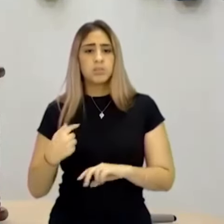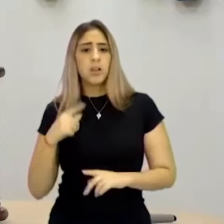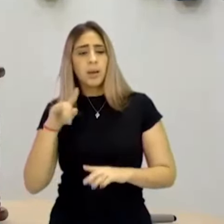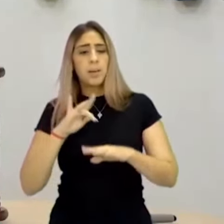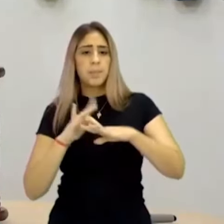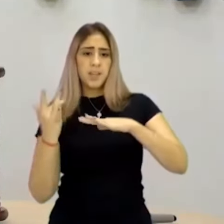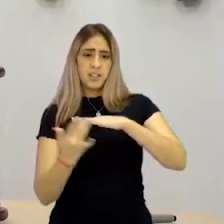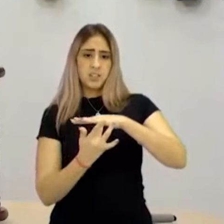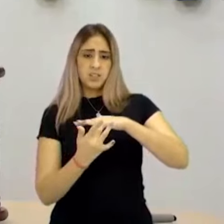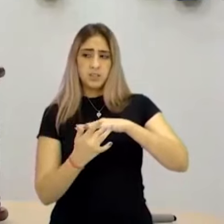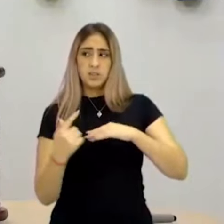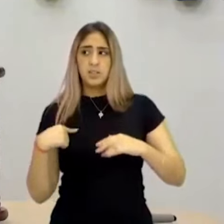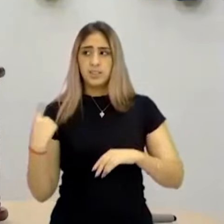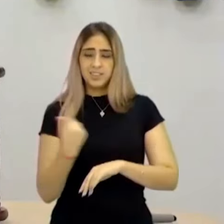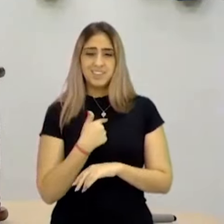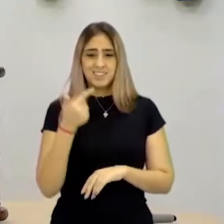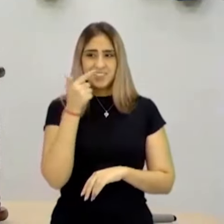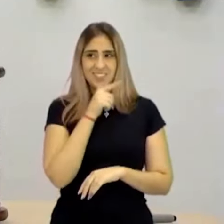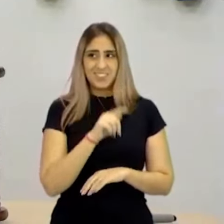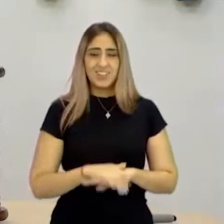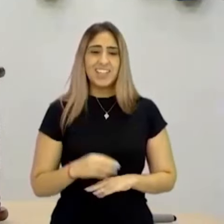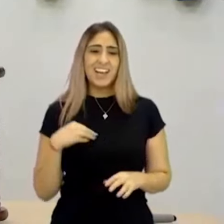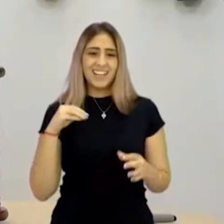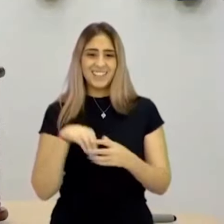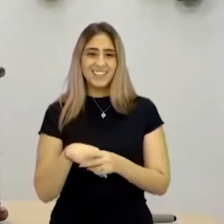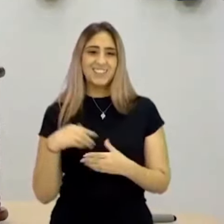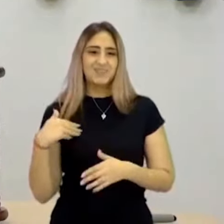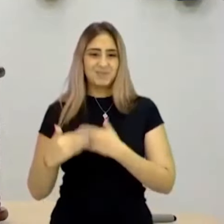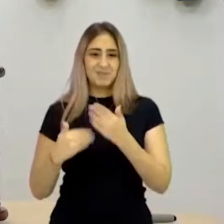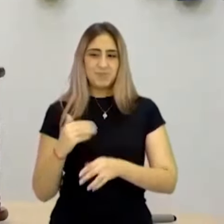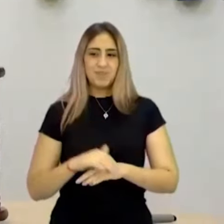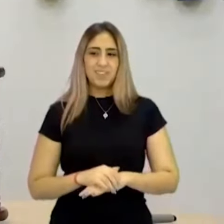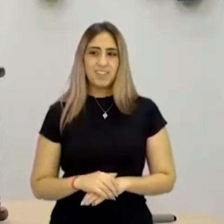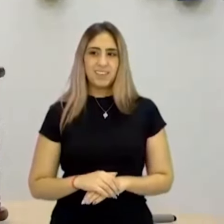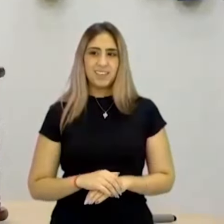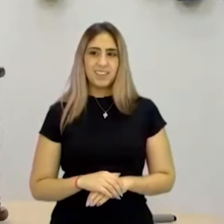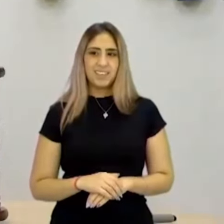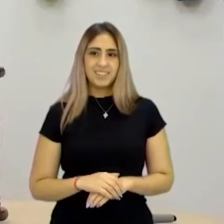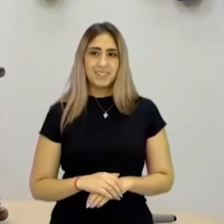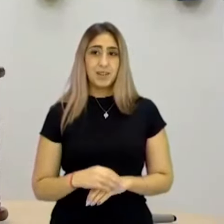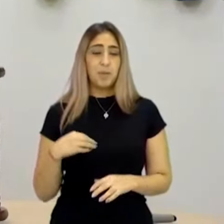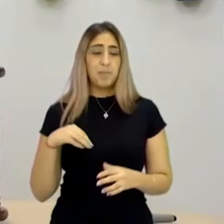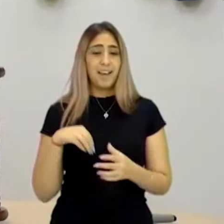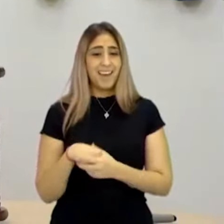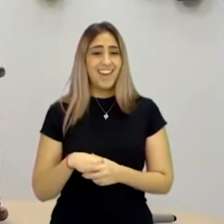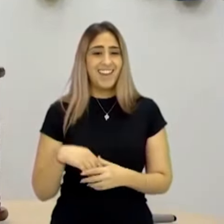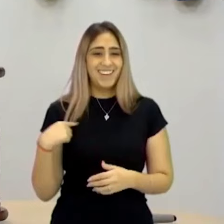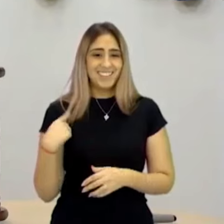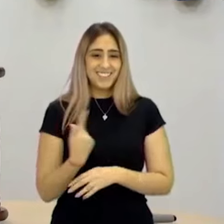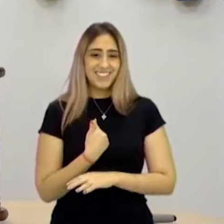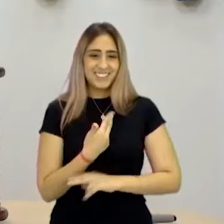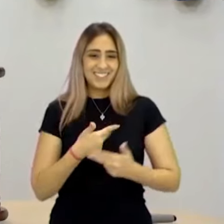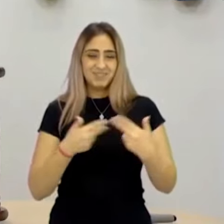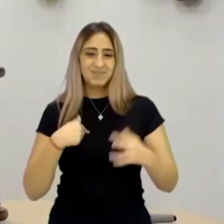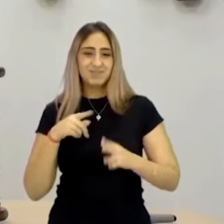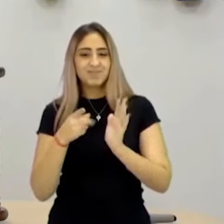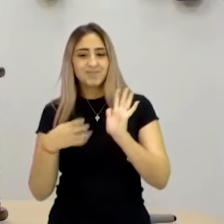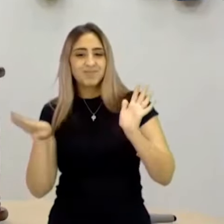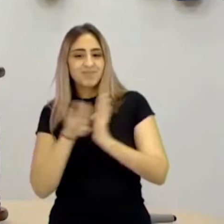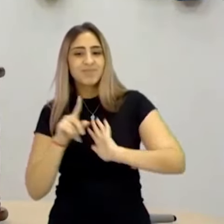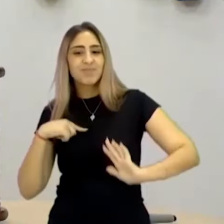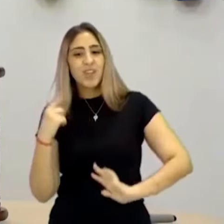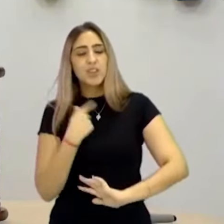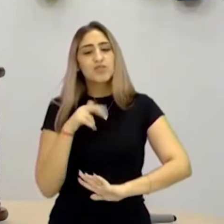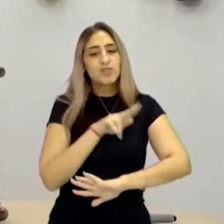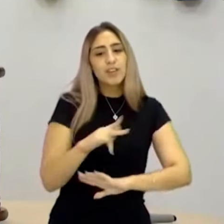mídia. Nós conseguimos assistir, nós vimos cenas ali do momento que aconteceu. Isso chegou para nós de